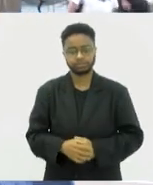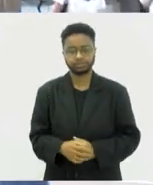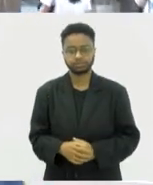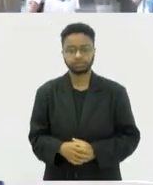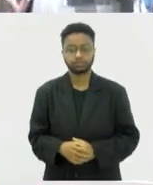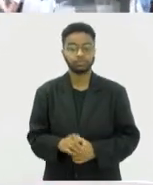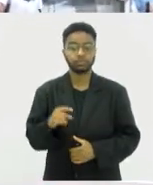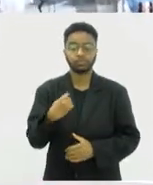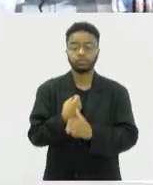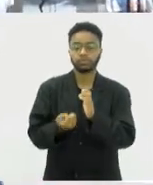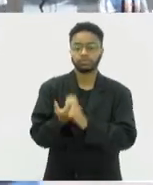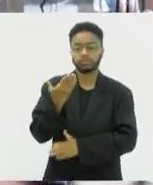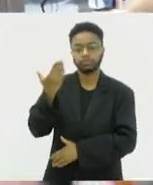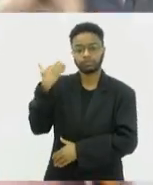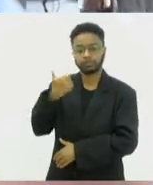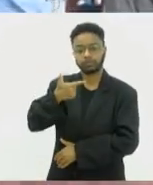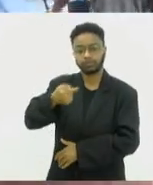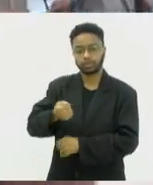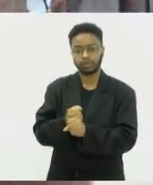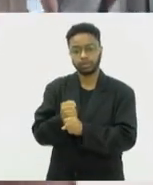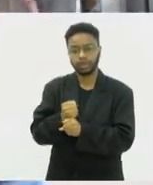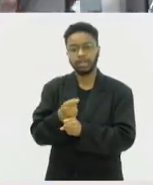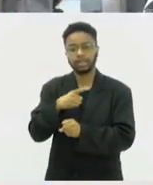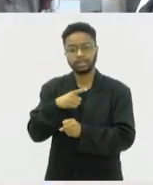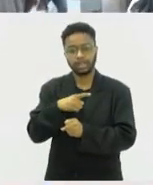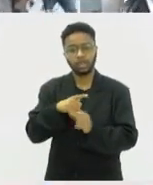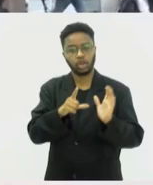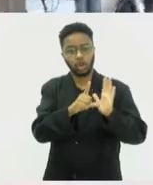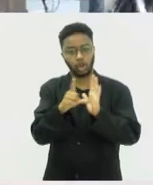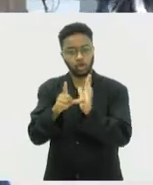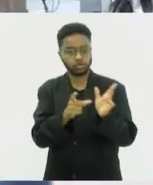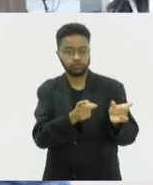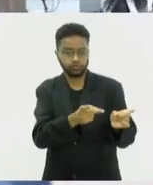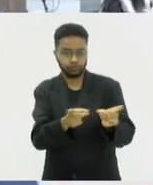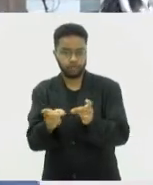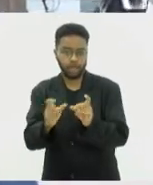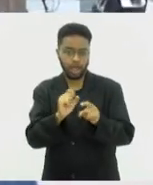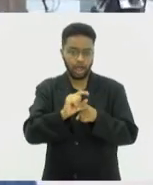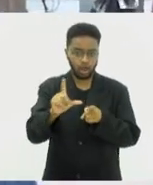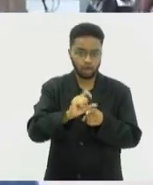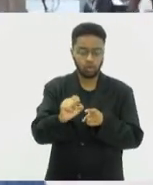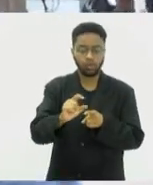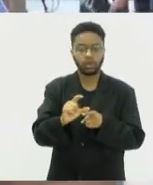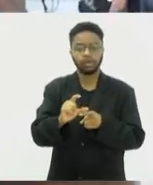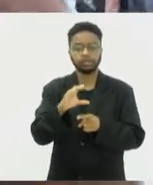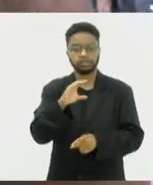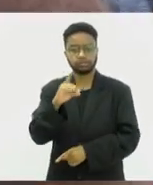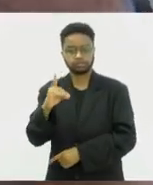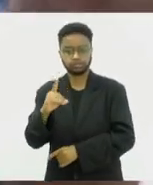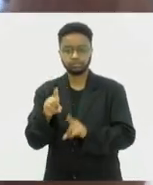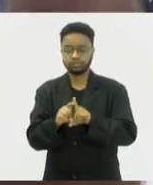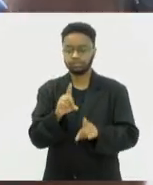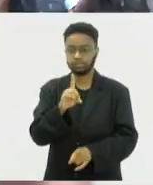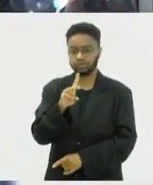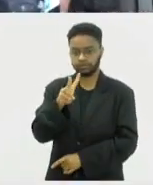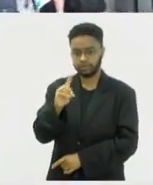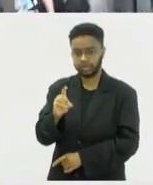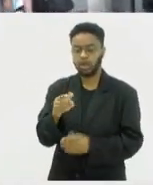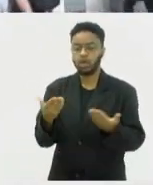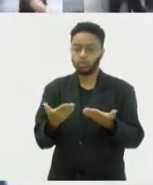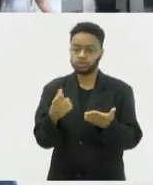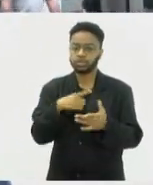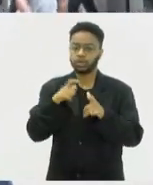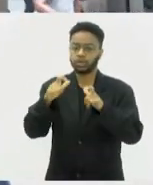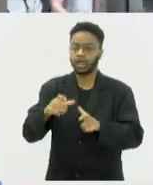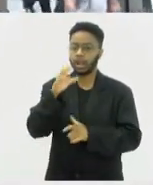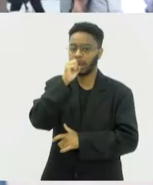foi fundada há 27 anos, numa época as locadoras bombavam, hoje em dia não tanto, mas a gente resolveu manter esse acervo e hoje em dia fica ali nas casas casadas em